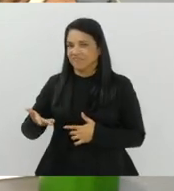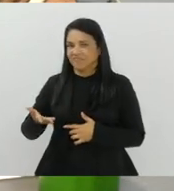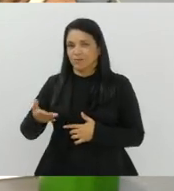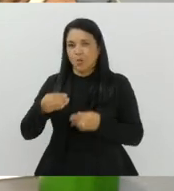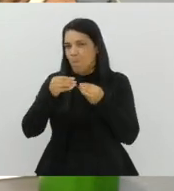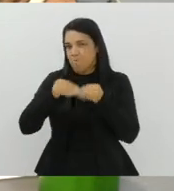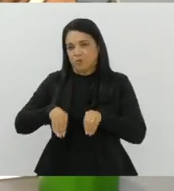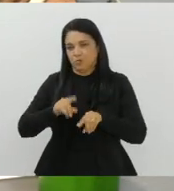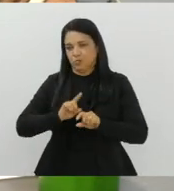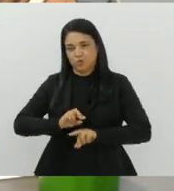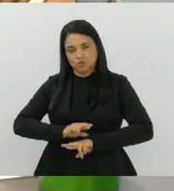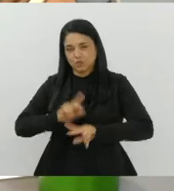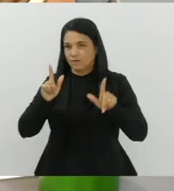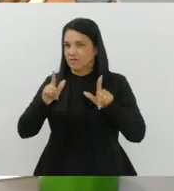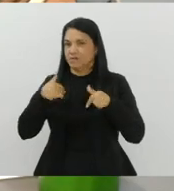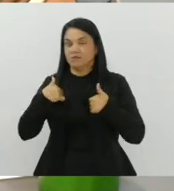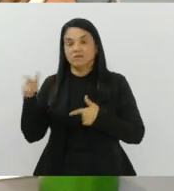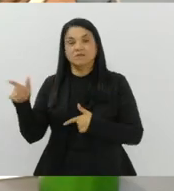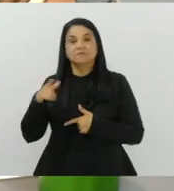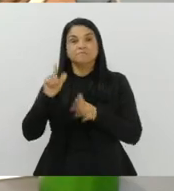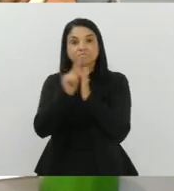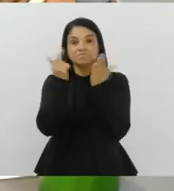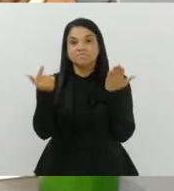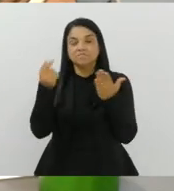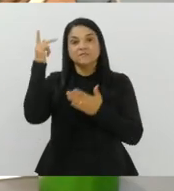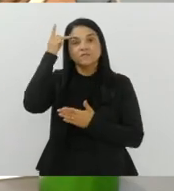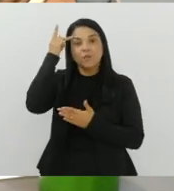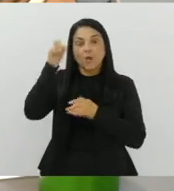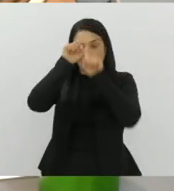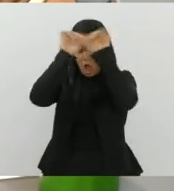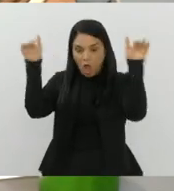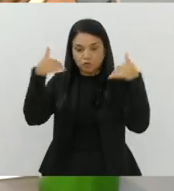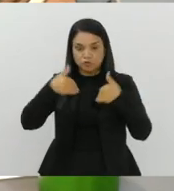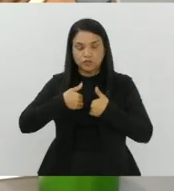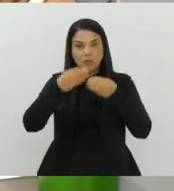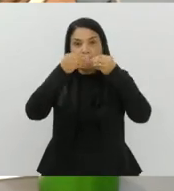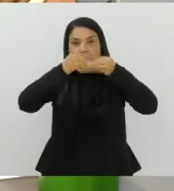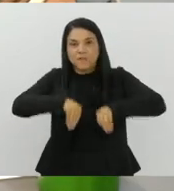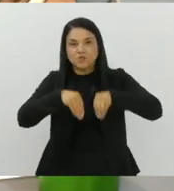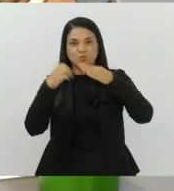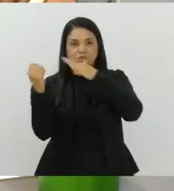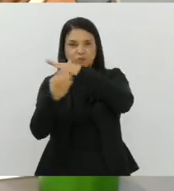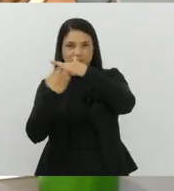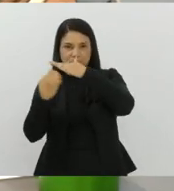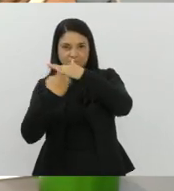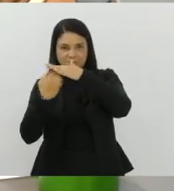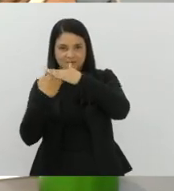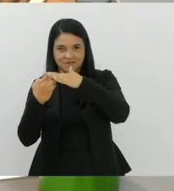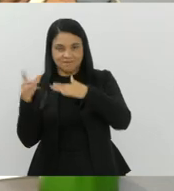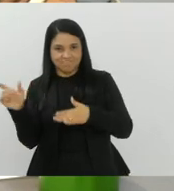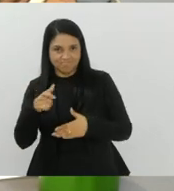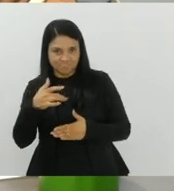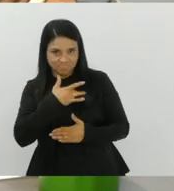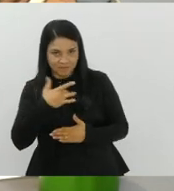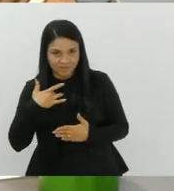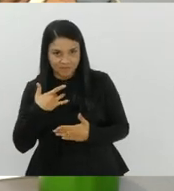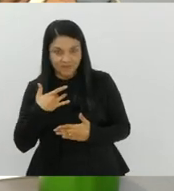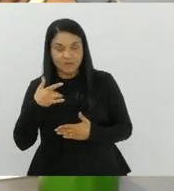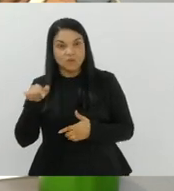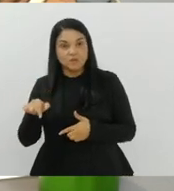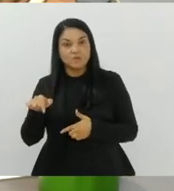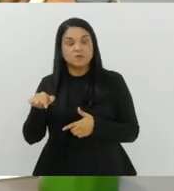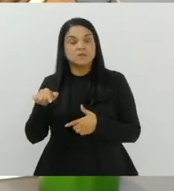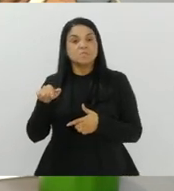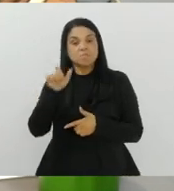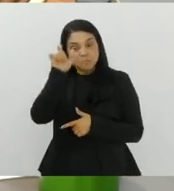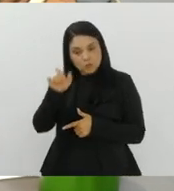Folha de São Paulo, numa matéria, saiu, que os autistas dão prejuízo para as operadoras de plano de saúde. Quando a pessoa faz um